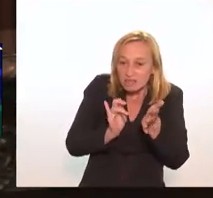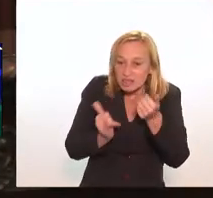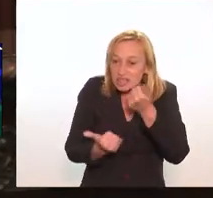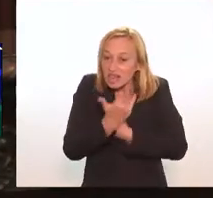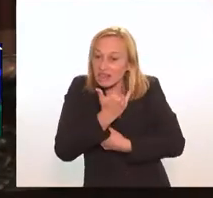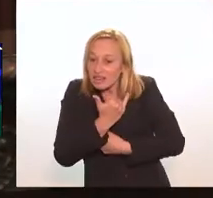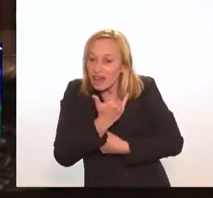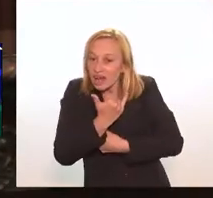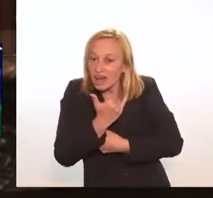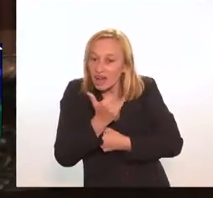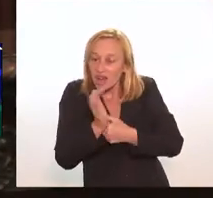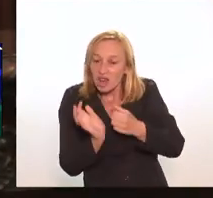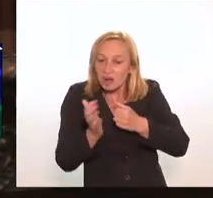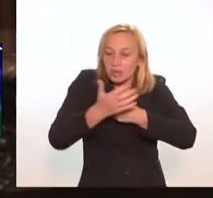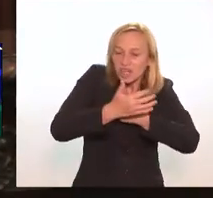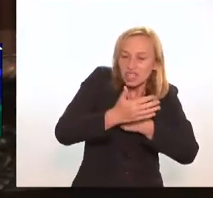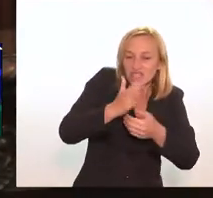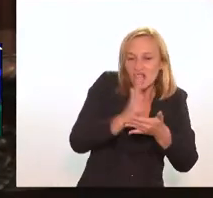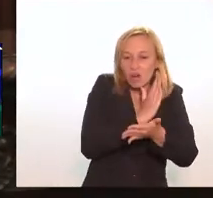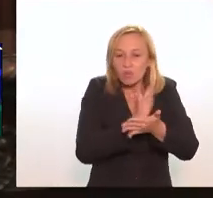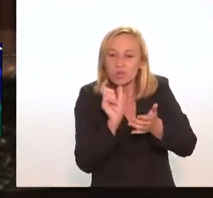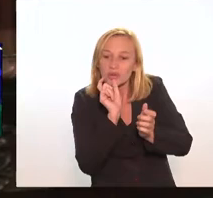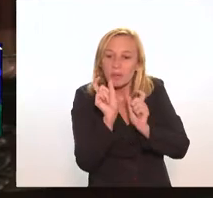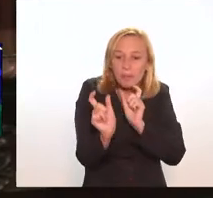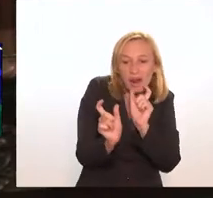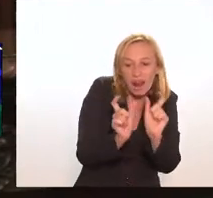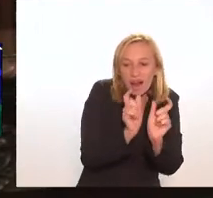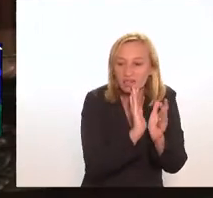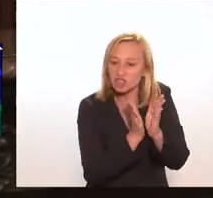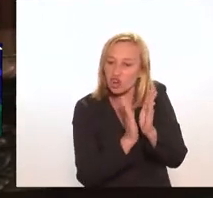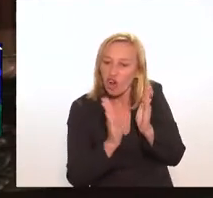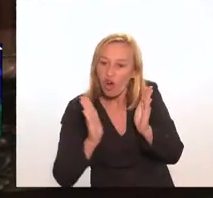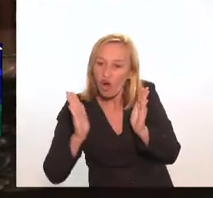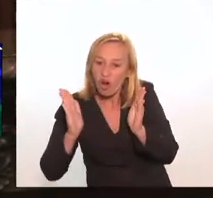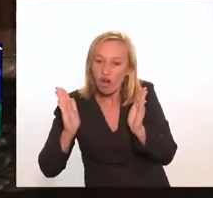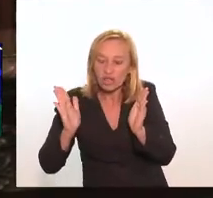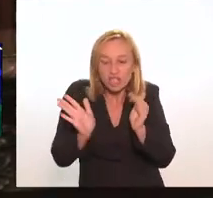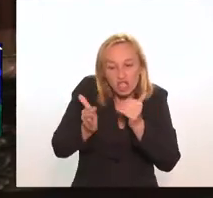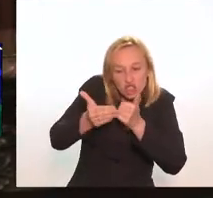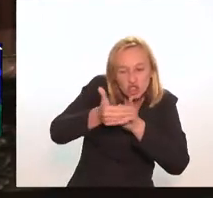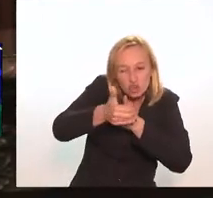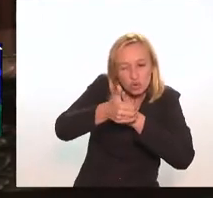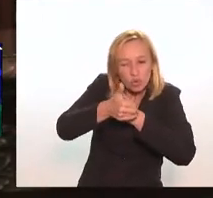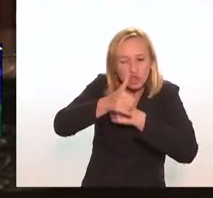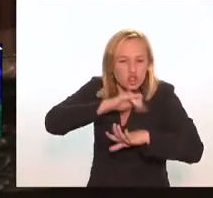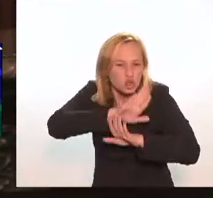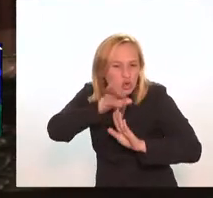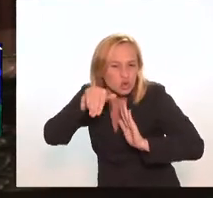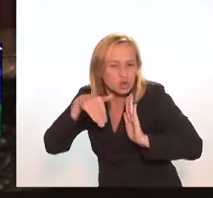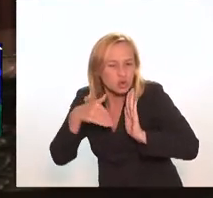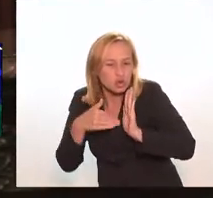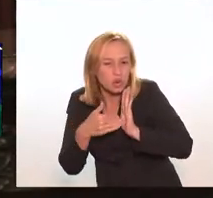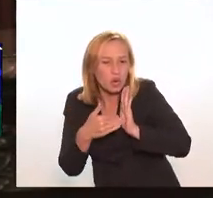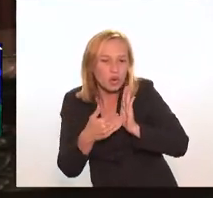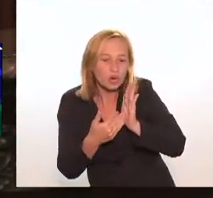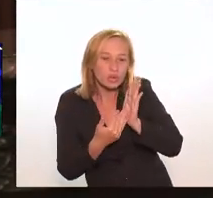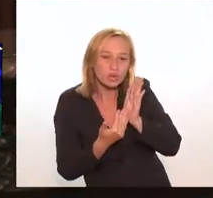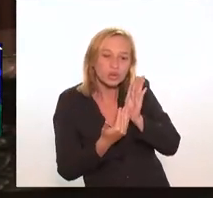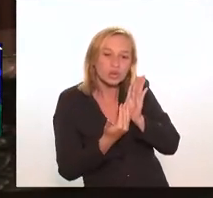Por trás de algumas palavras de ordem se esconde todo um